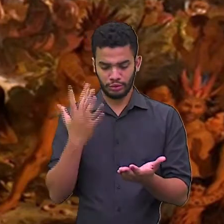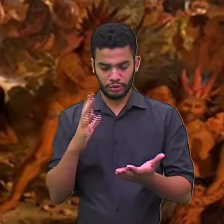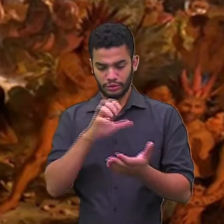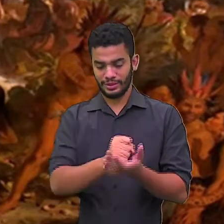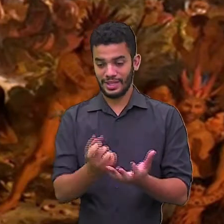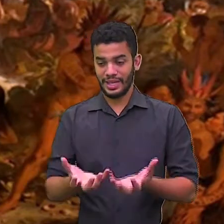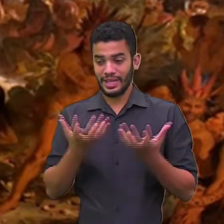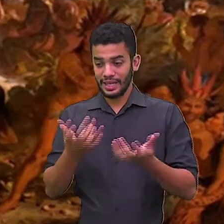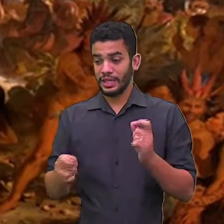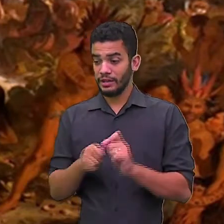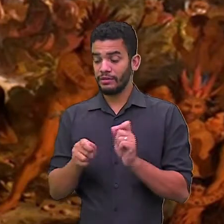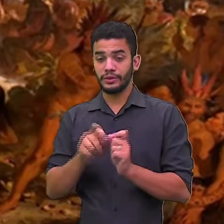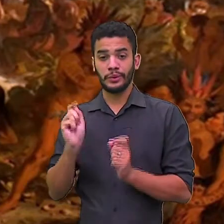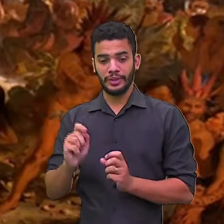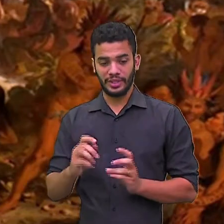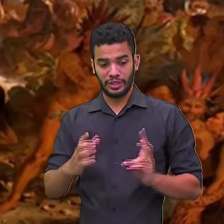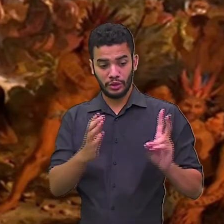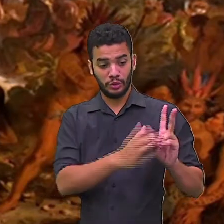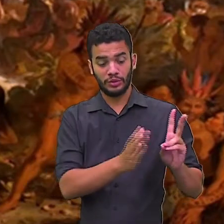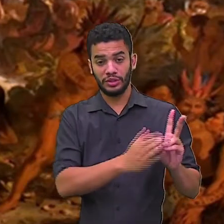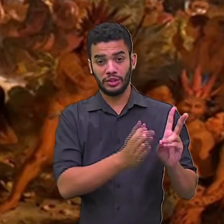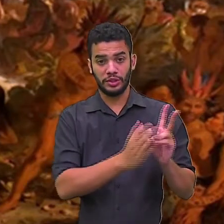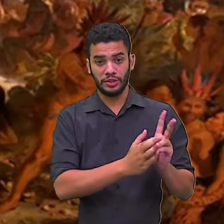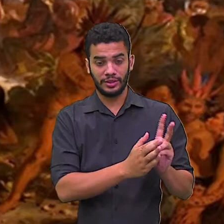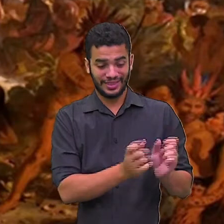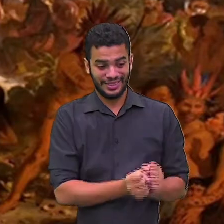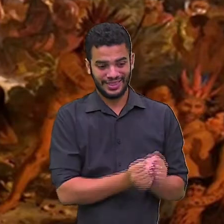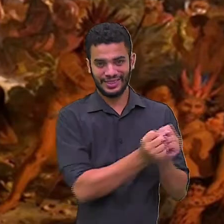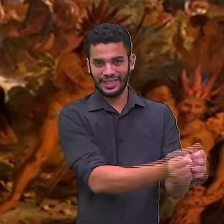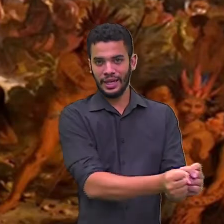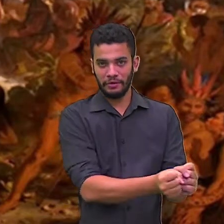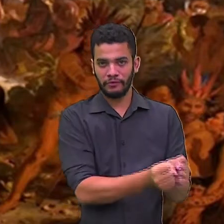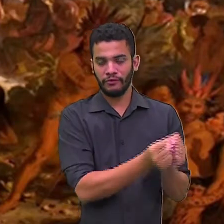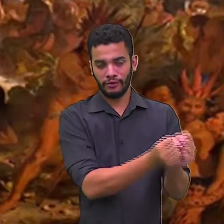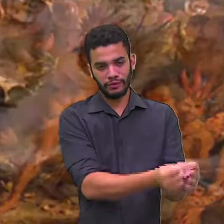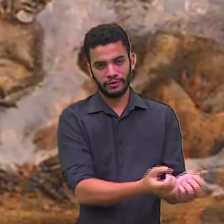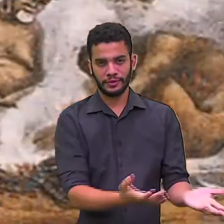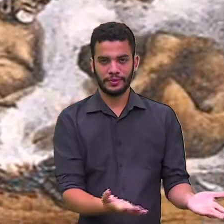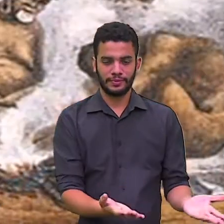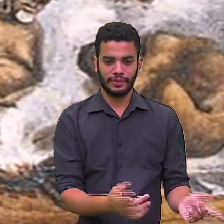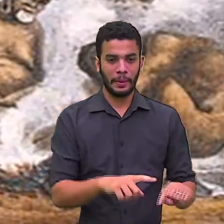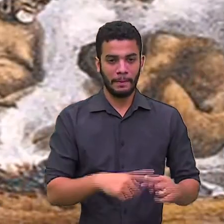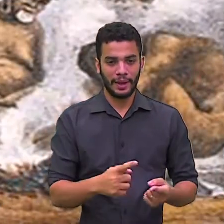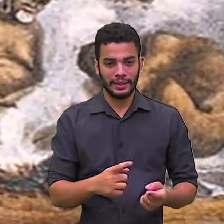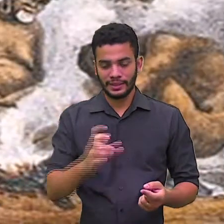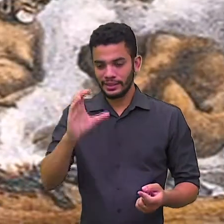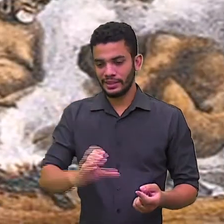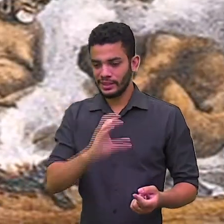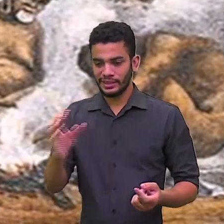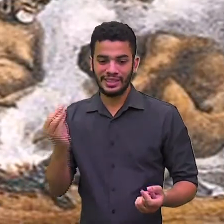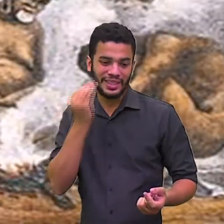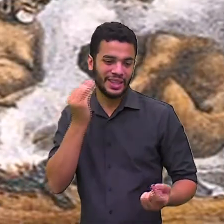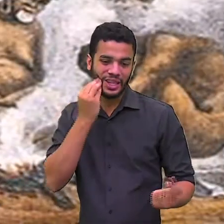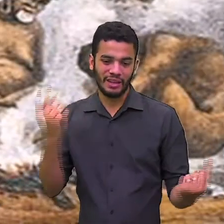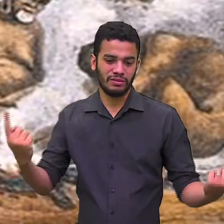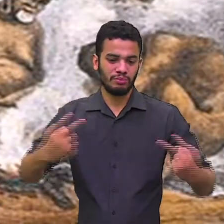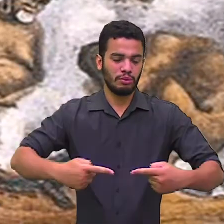para impedir a escravidão dos indígenas, né? Outro obstáculo para a escravização